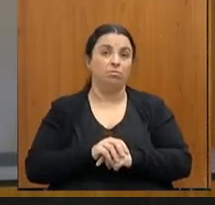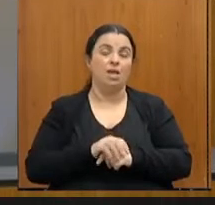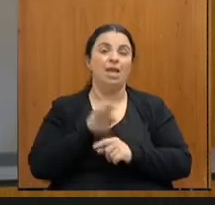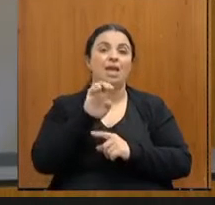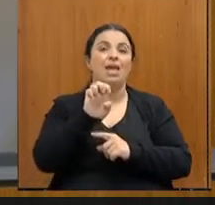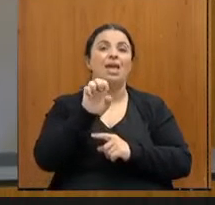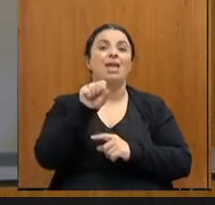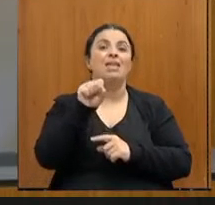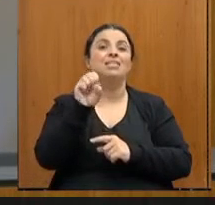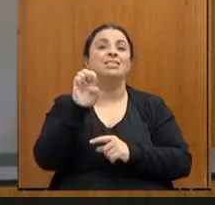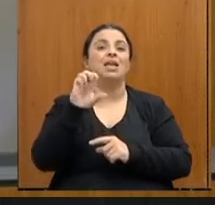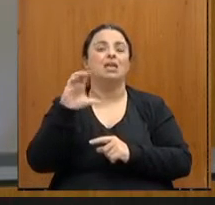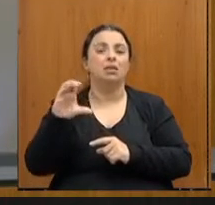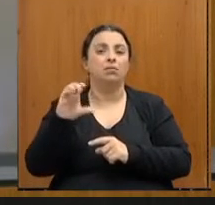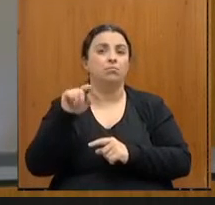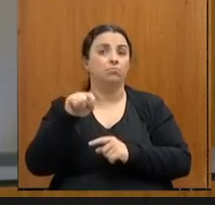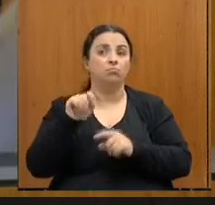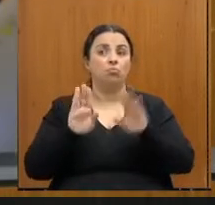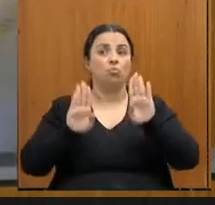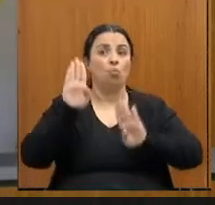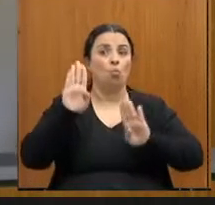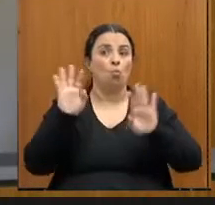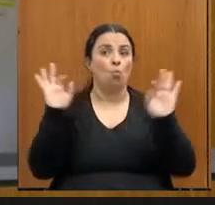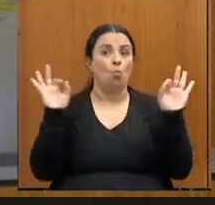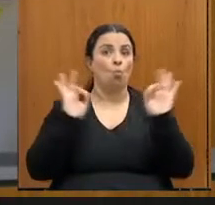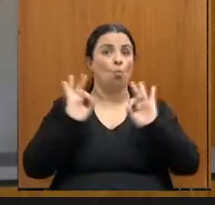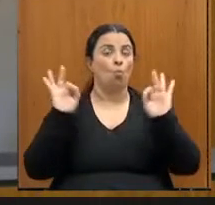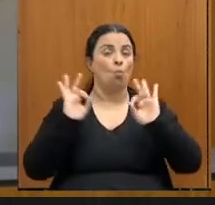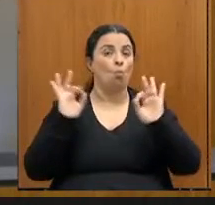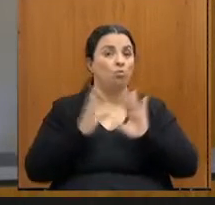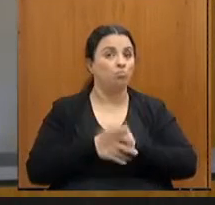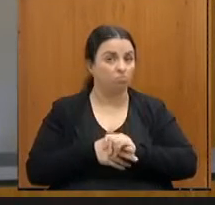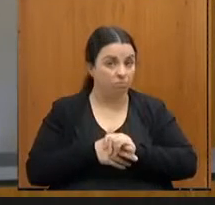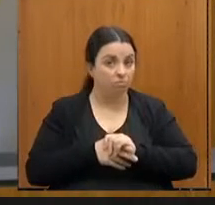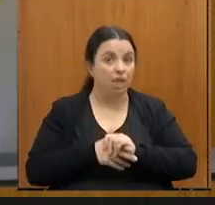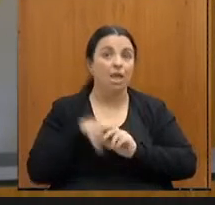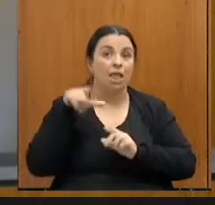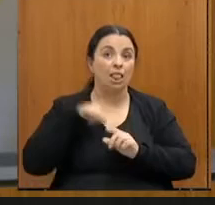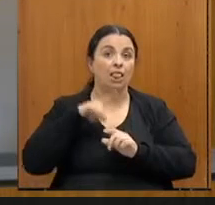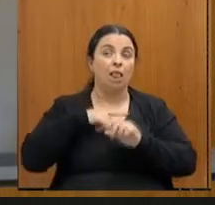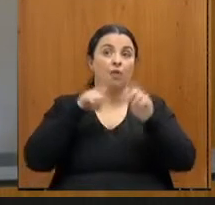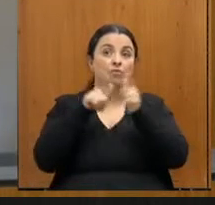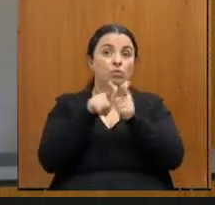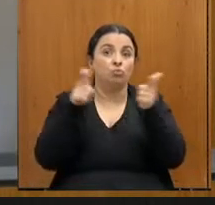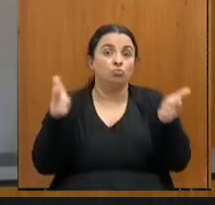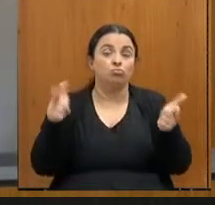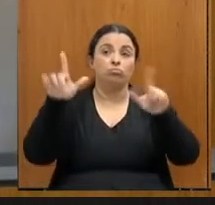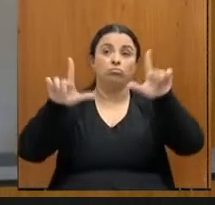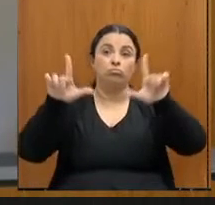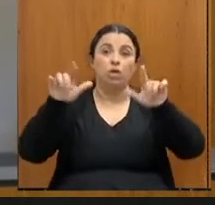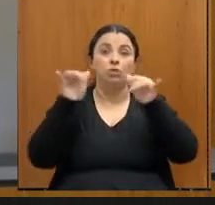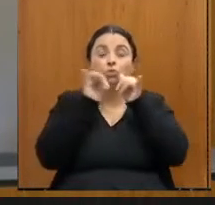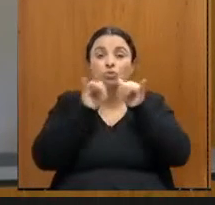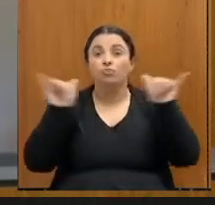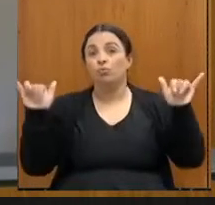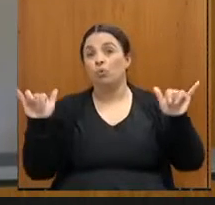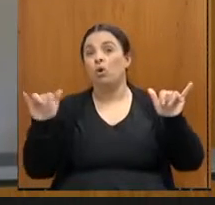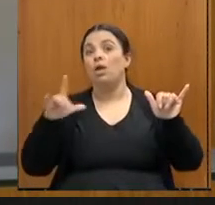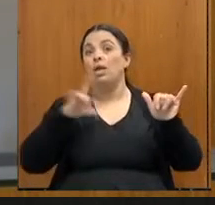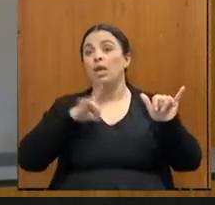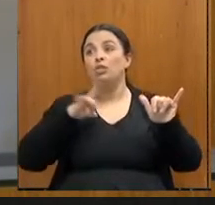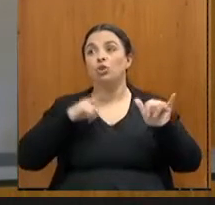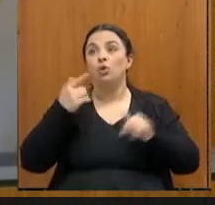né Sem licitação é que de acordo com uma matéria veiculada na imprensa teria sido indicada pelo